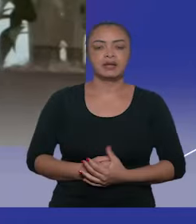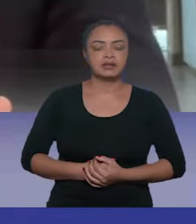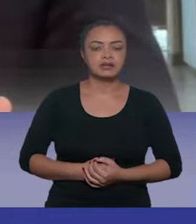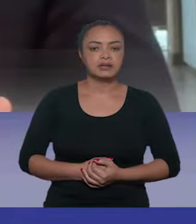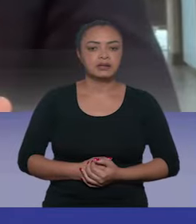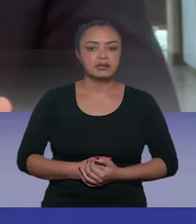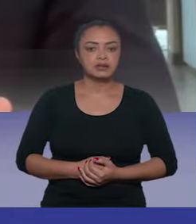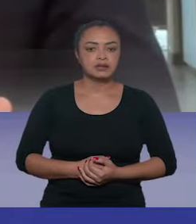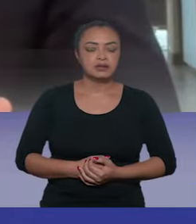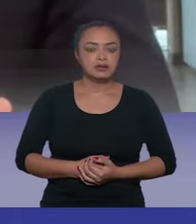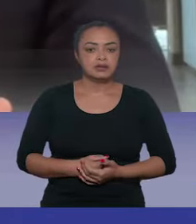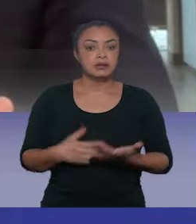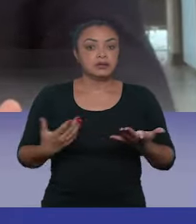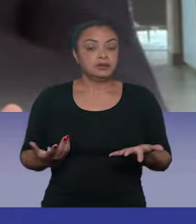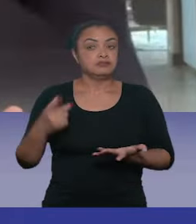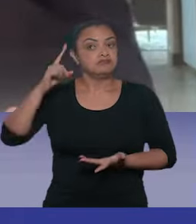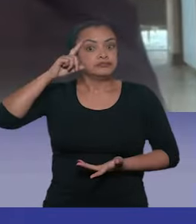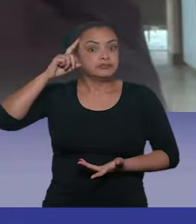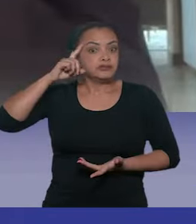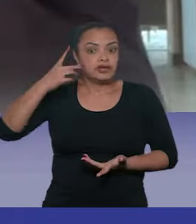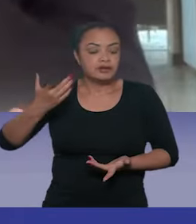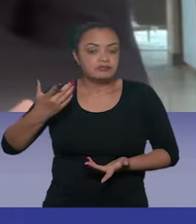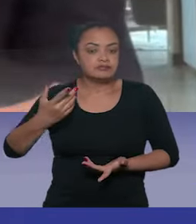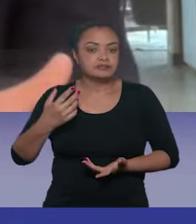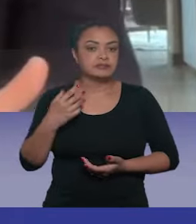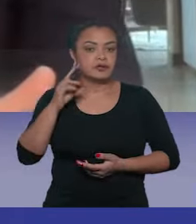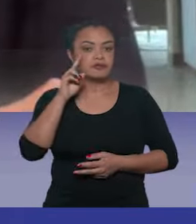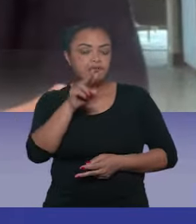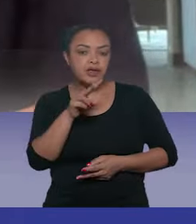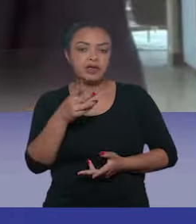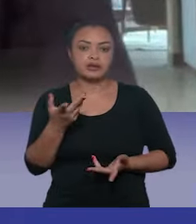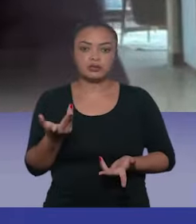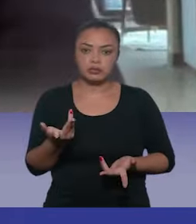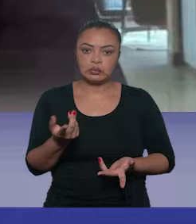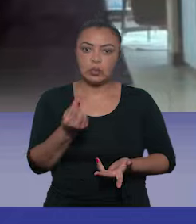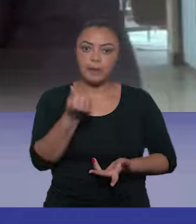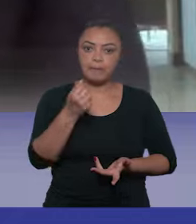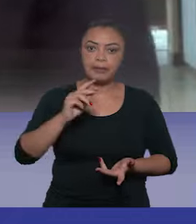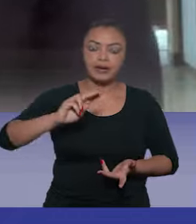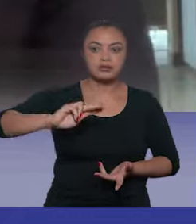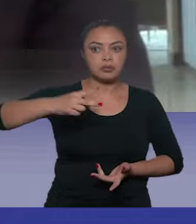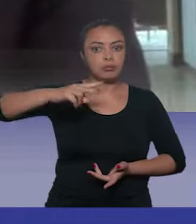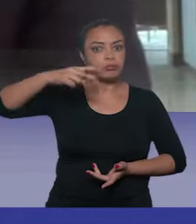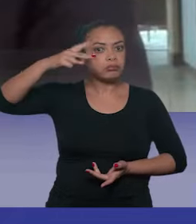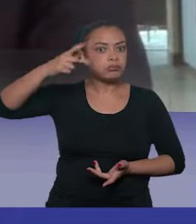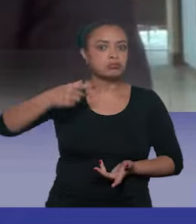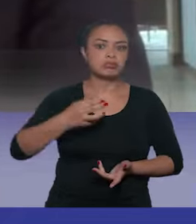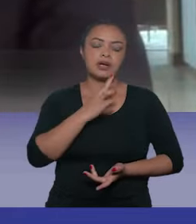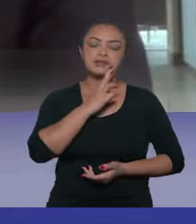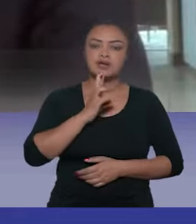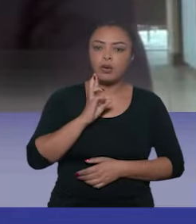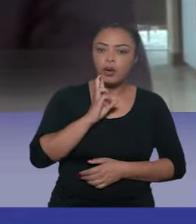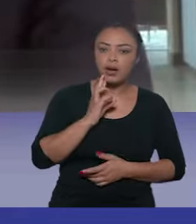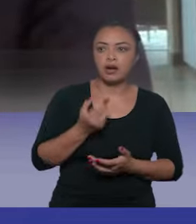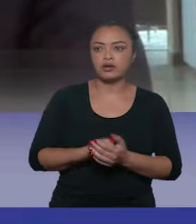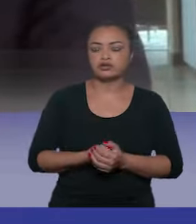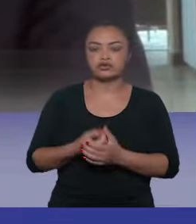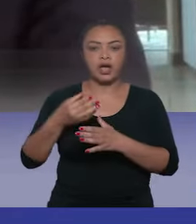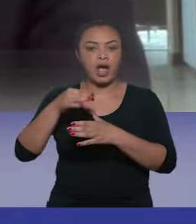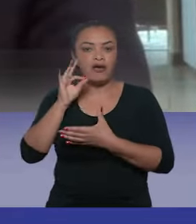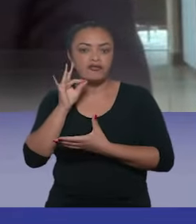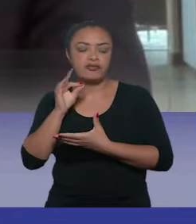americano. Que vocês no dia a dia vivendo aí, com certeza vendo, né, os preços dos serviços,